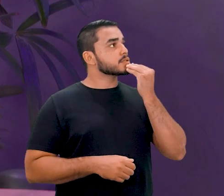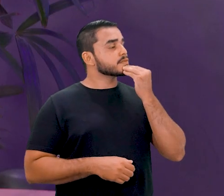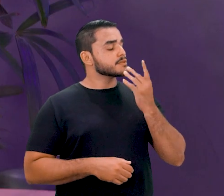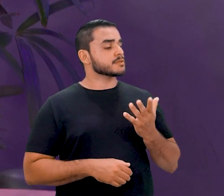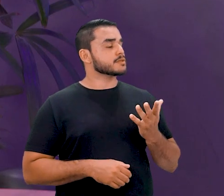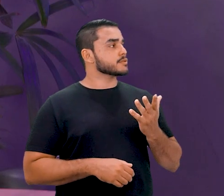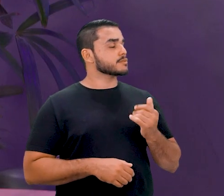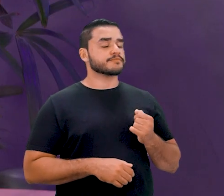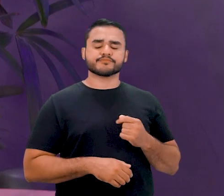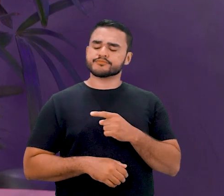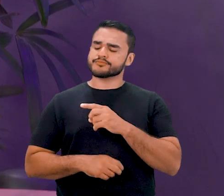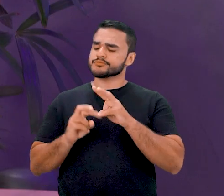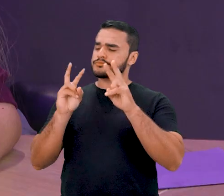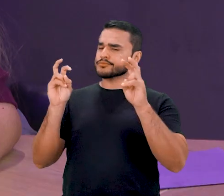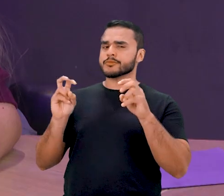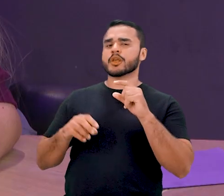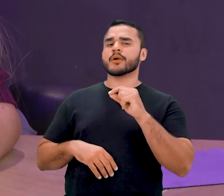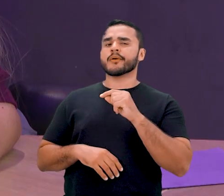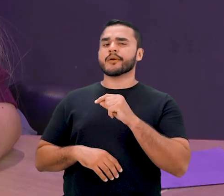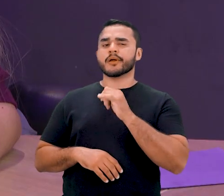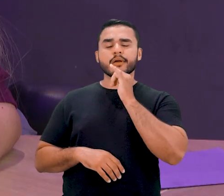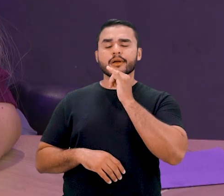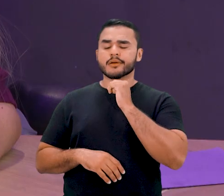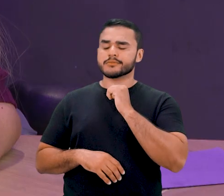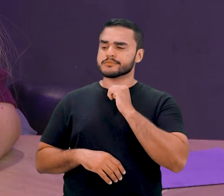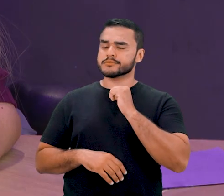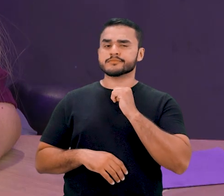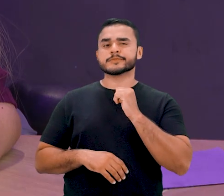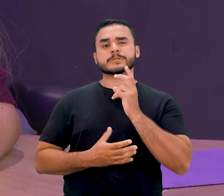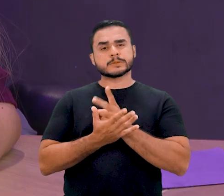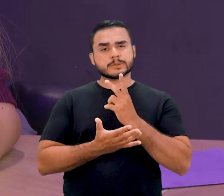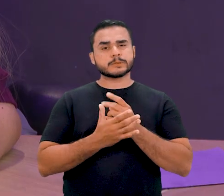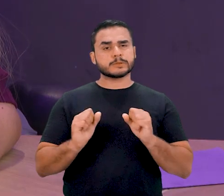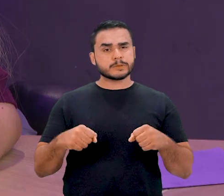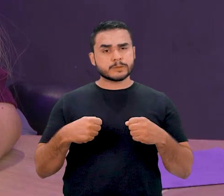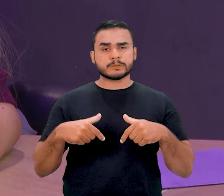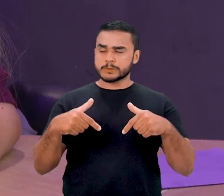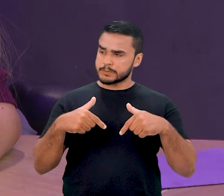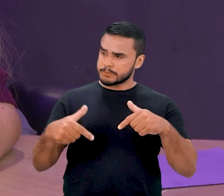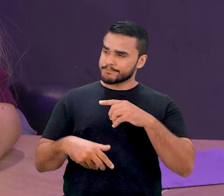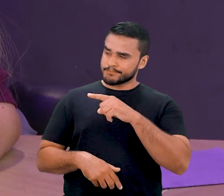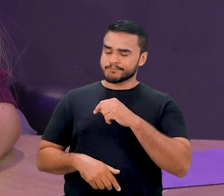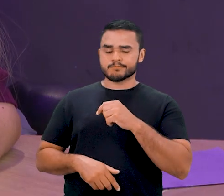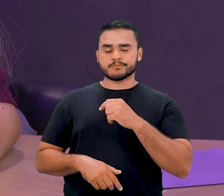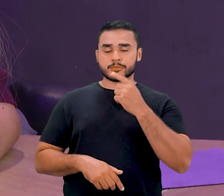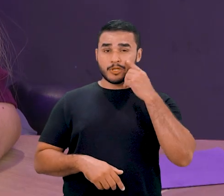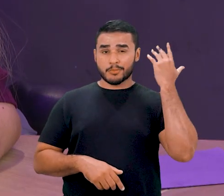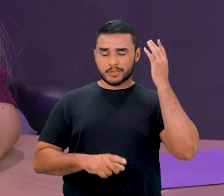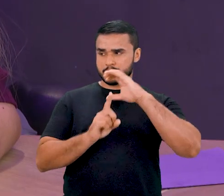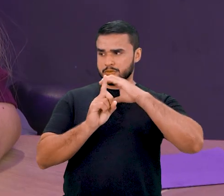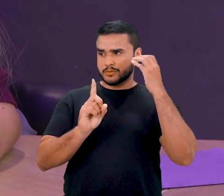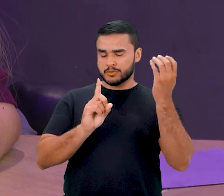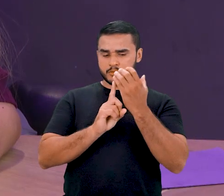fala, eu li um pouco, a gente acaba buscando cada vez mais informação. E os primeiros congressos, os primeiros eventos